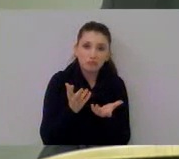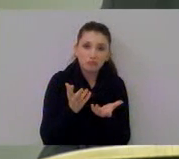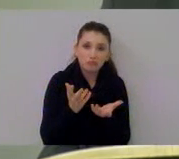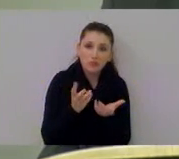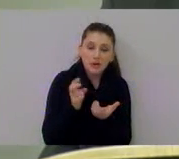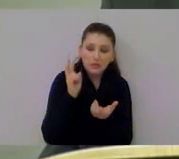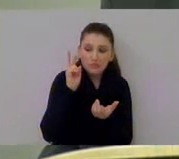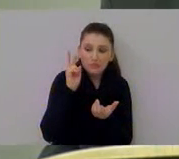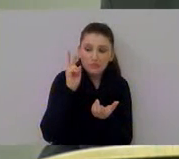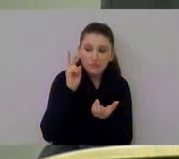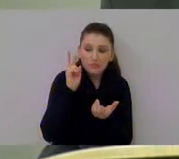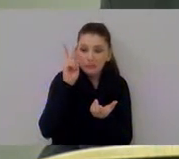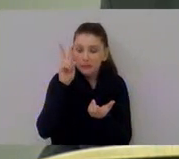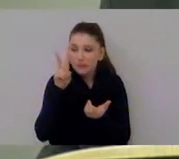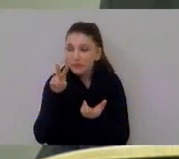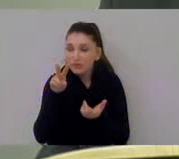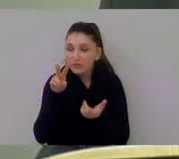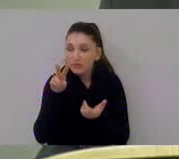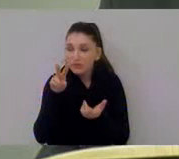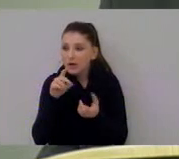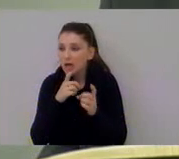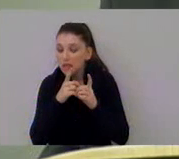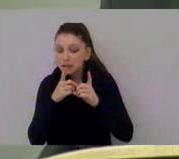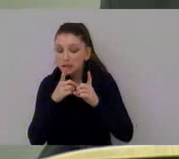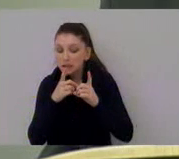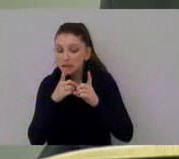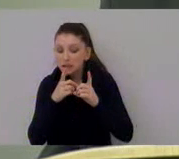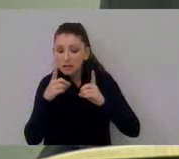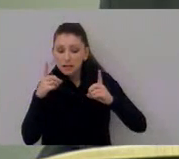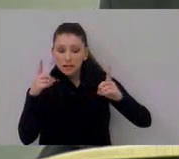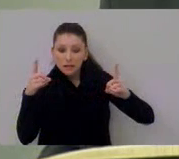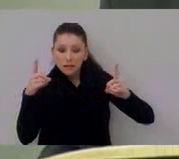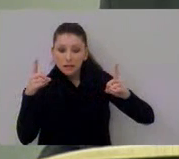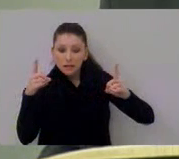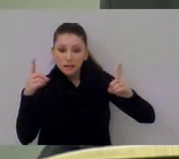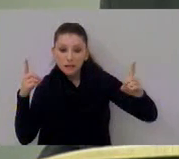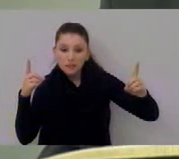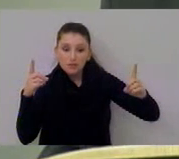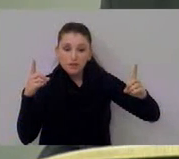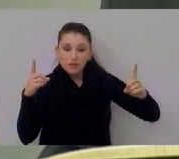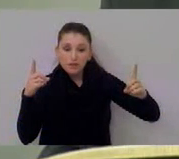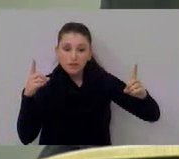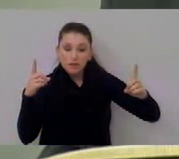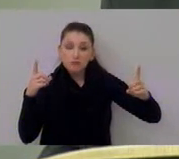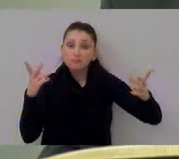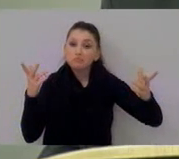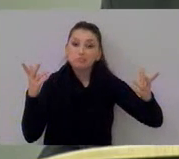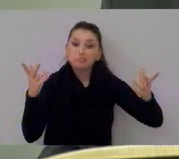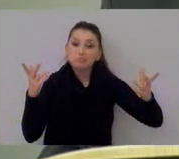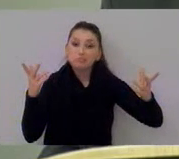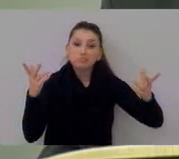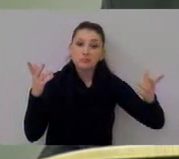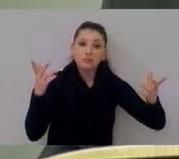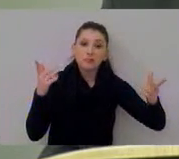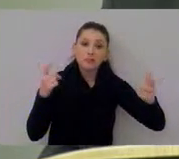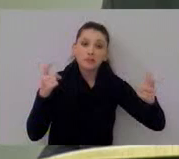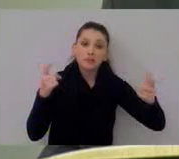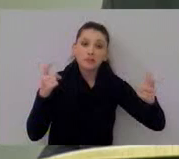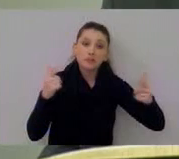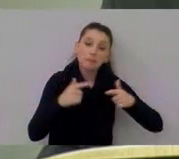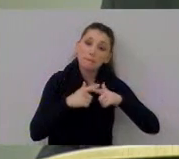é muito longe para ser atingida da maneira que foi